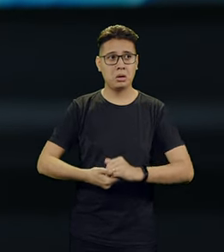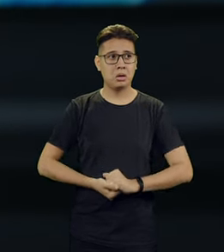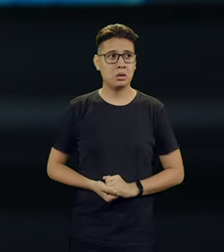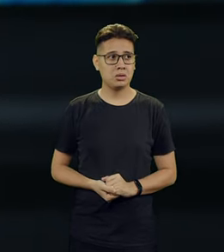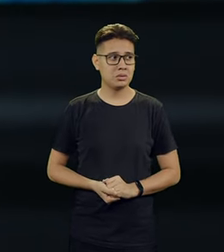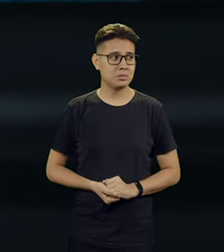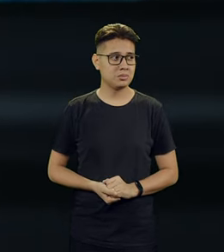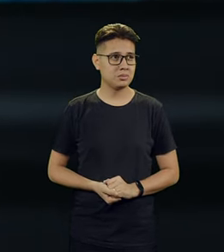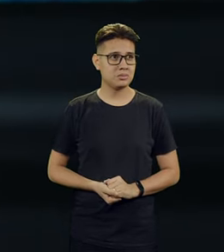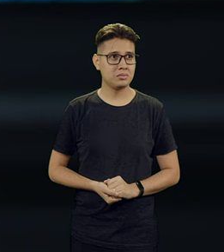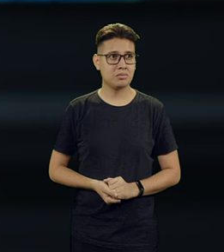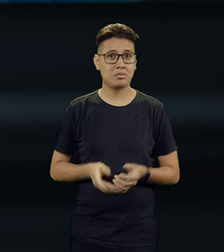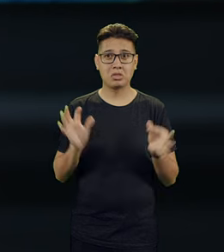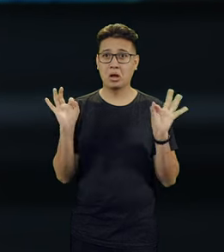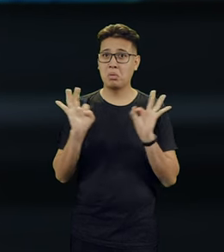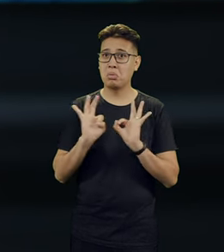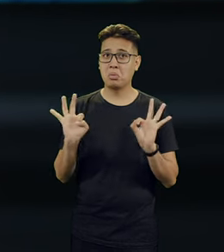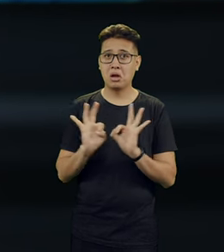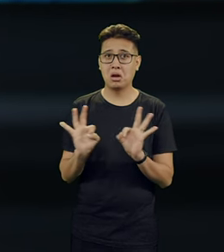Quem?